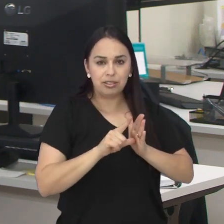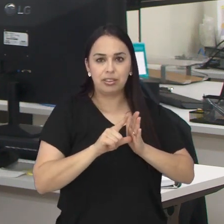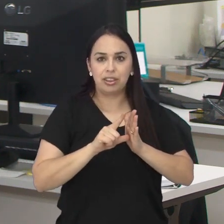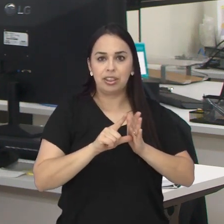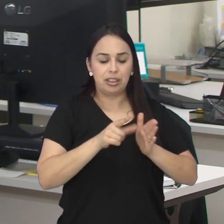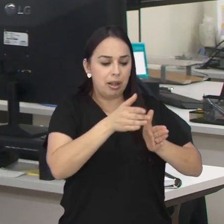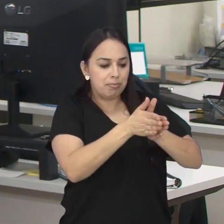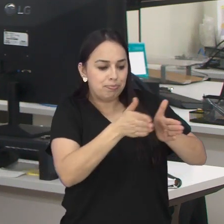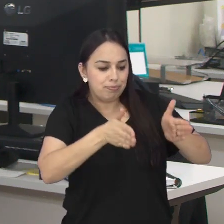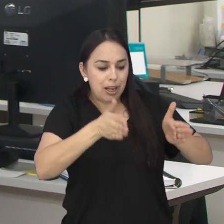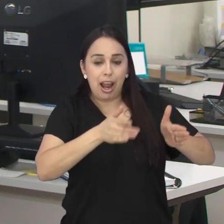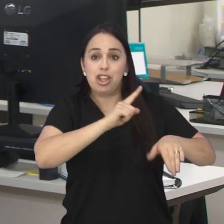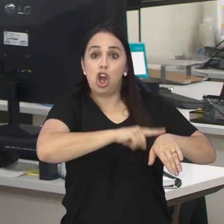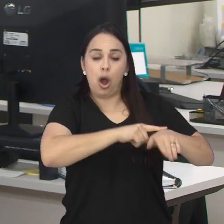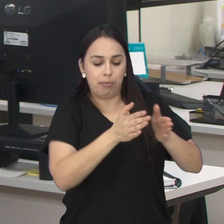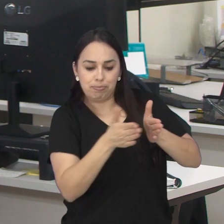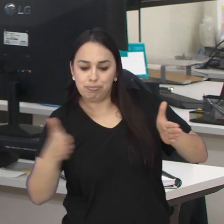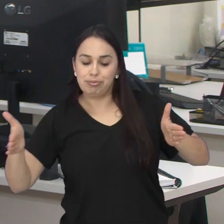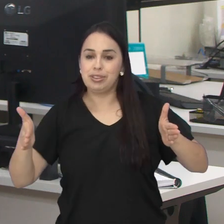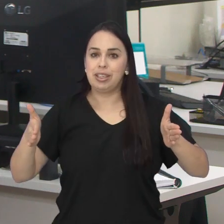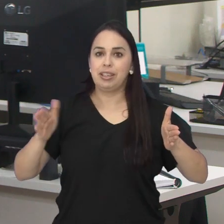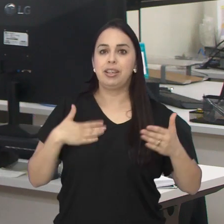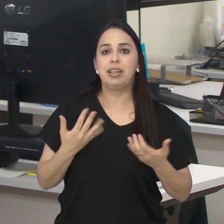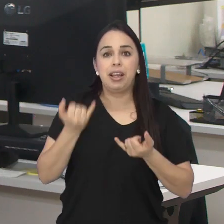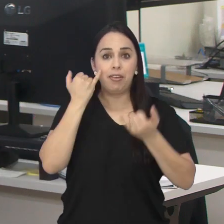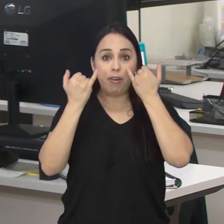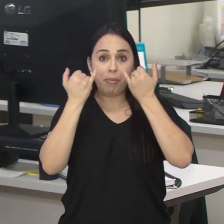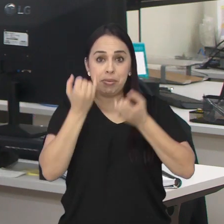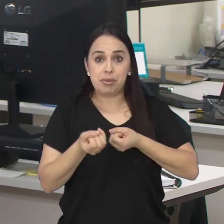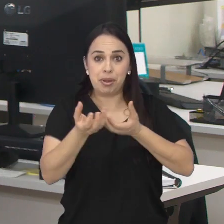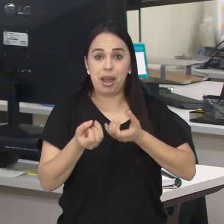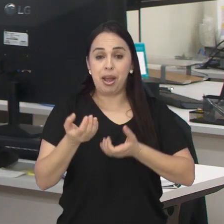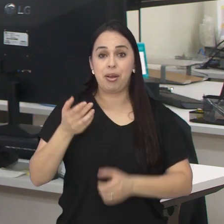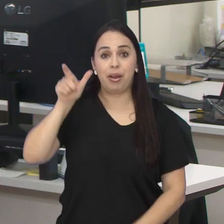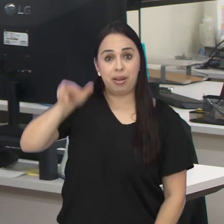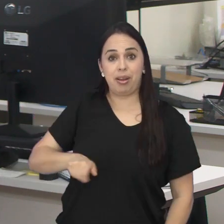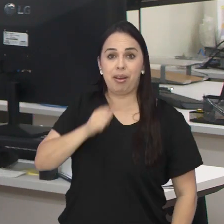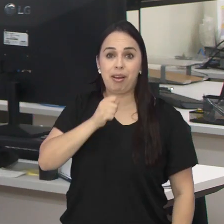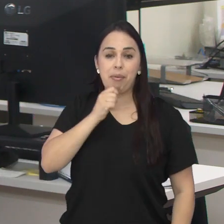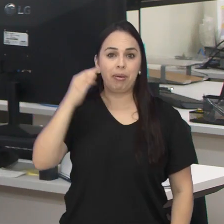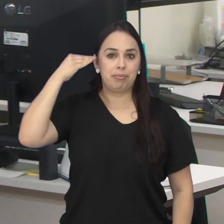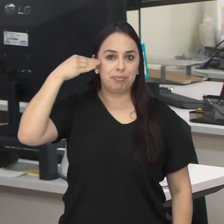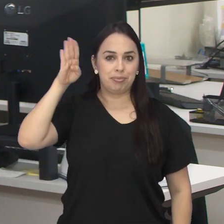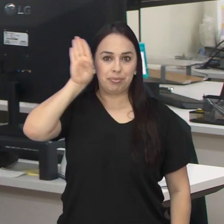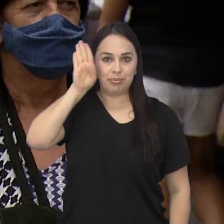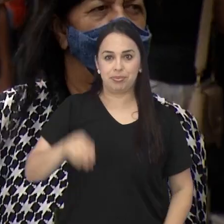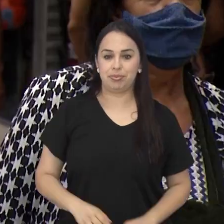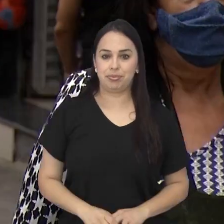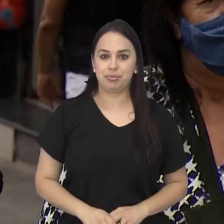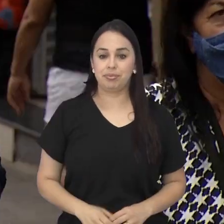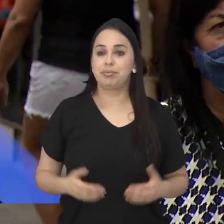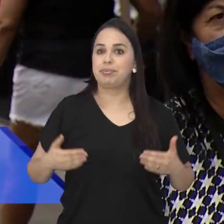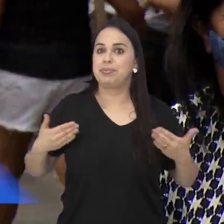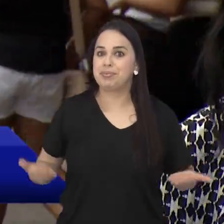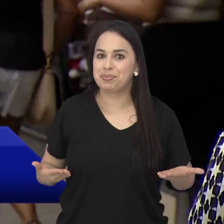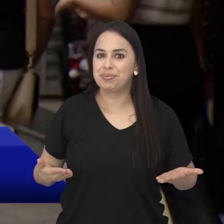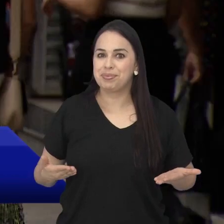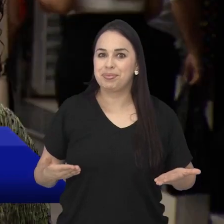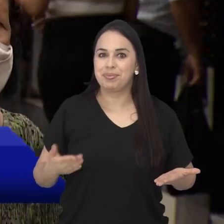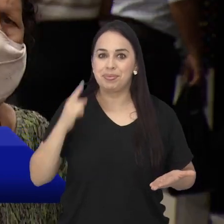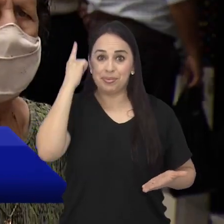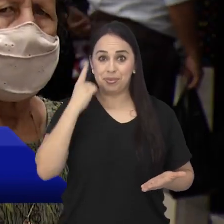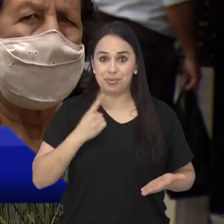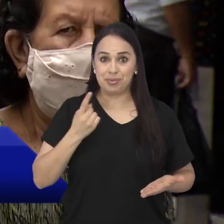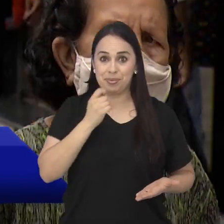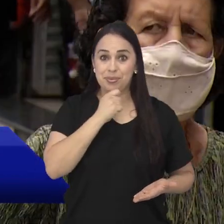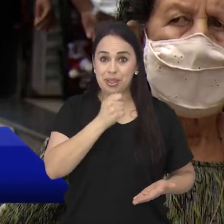horário estendido neste fim de ano. Quem vai trazer todas as informações pra gente é o repórter Bruno Castilho. Pois é, Tamires, para quem